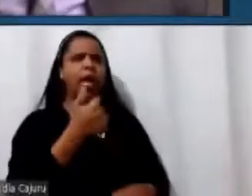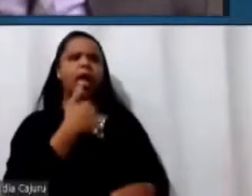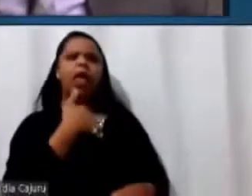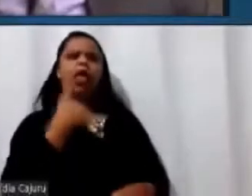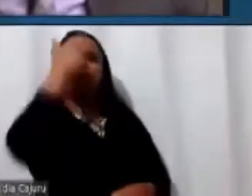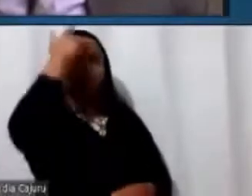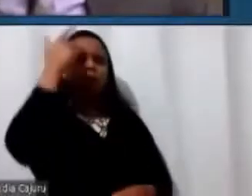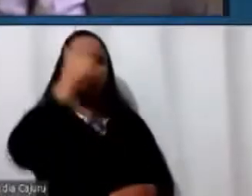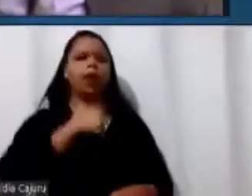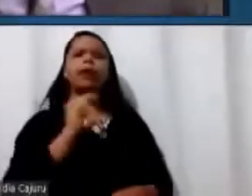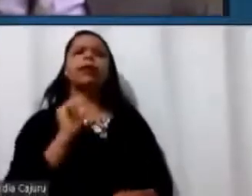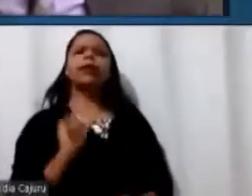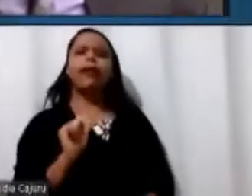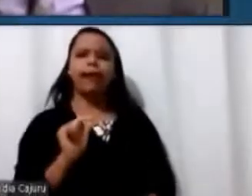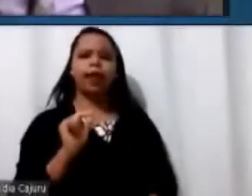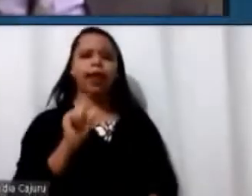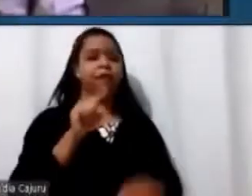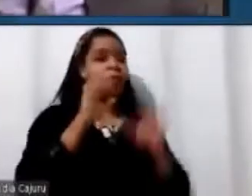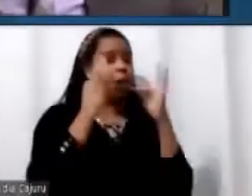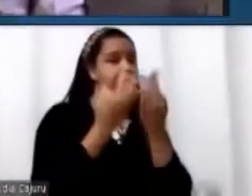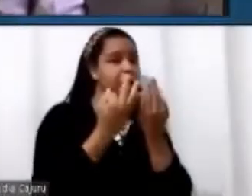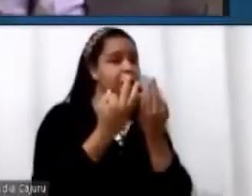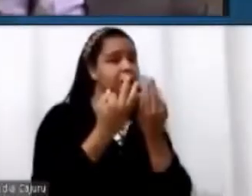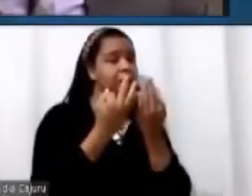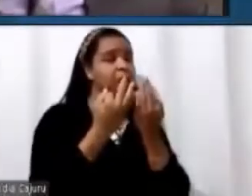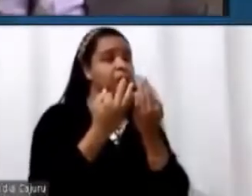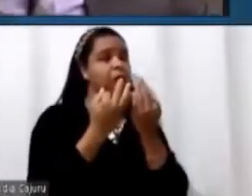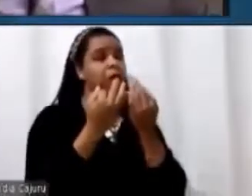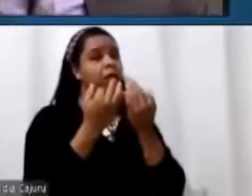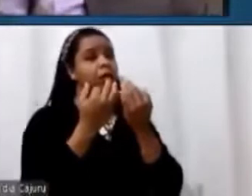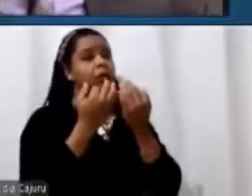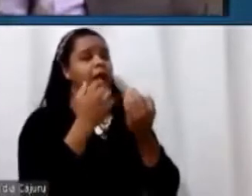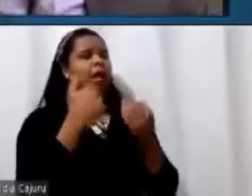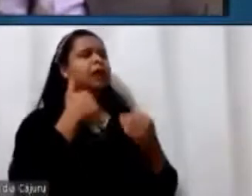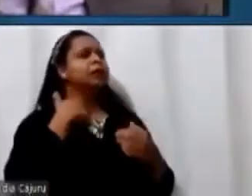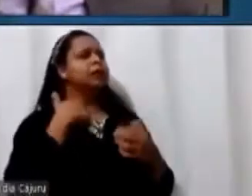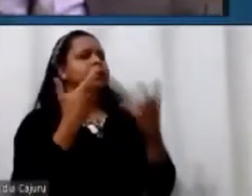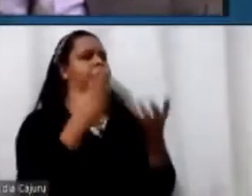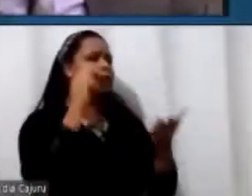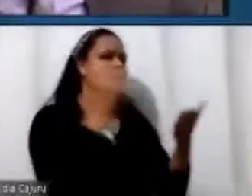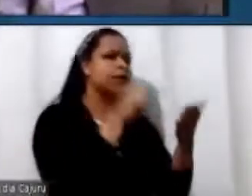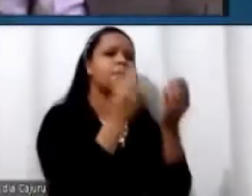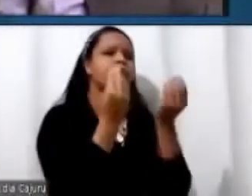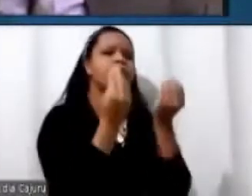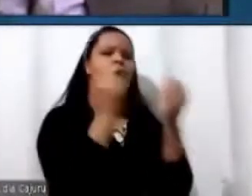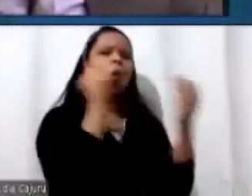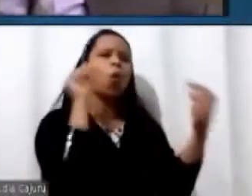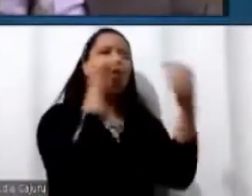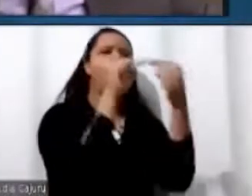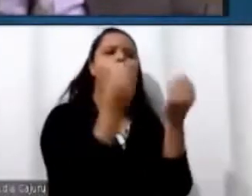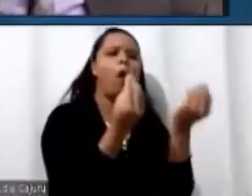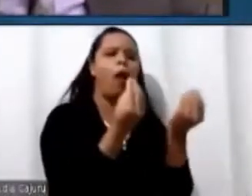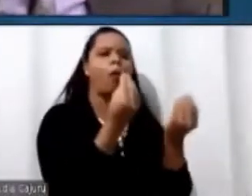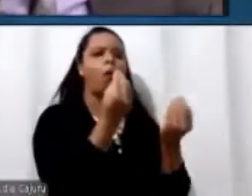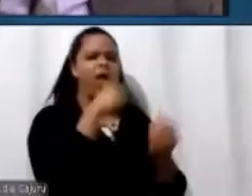eu vi uma questão judicial acerca desse tópico especificamente. O médico dizendo, olha, não, eu não vou fornecer cópia do